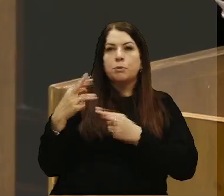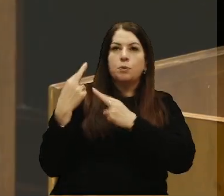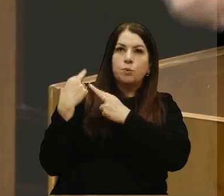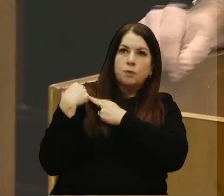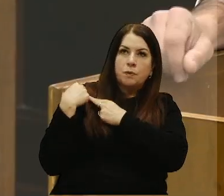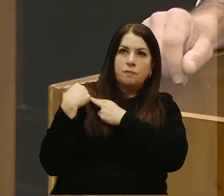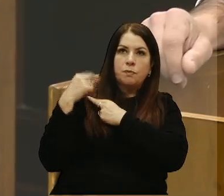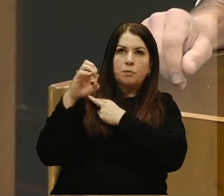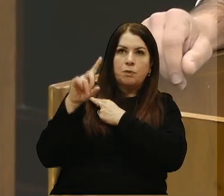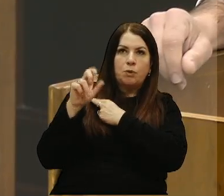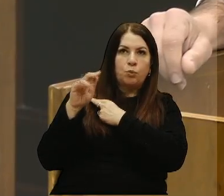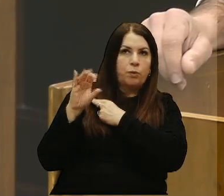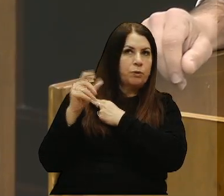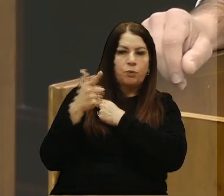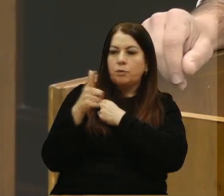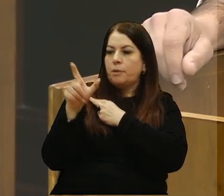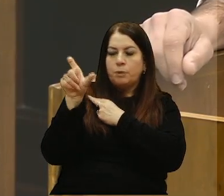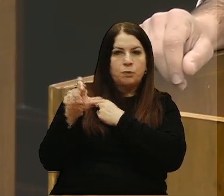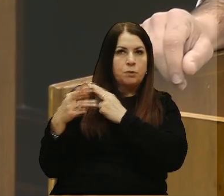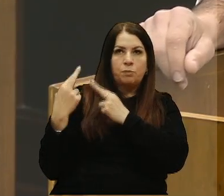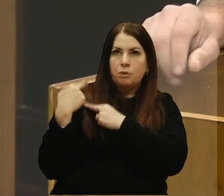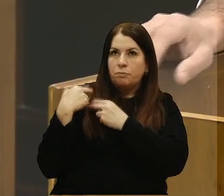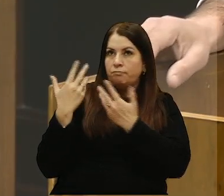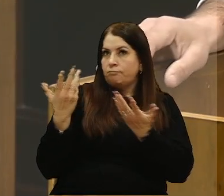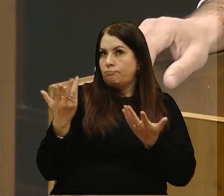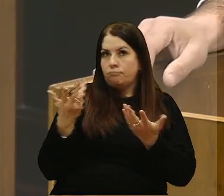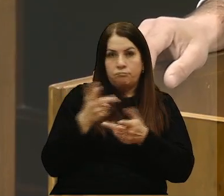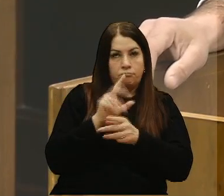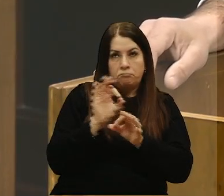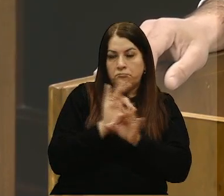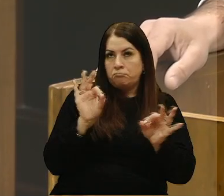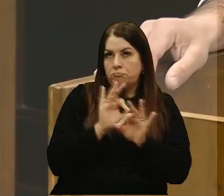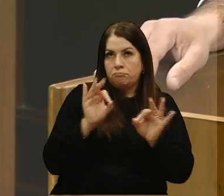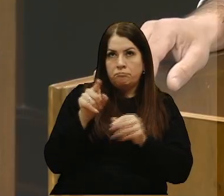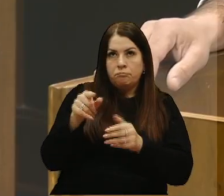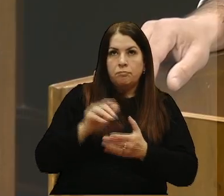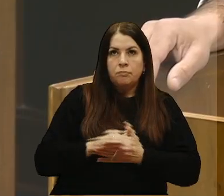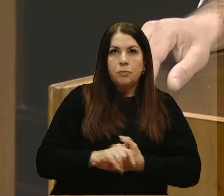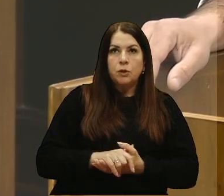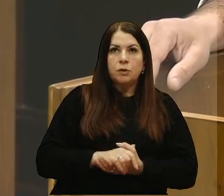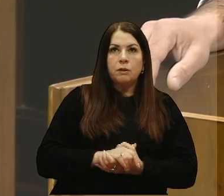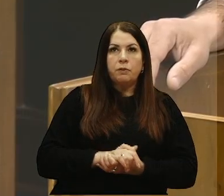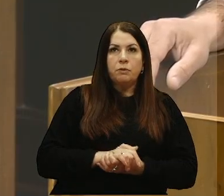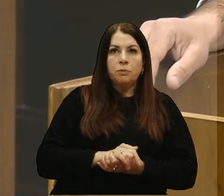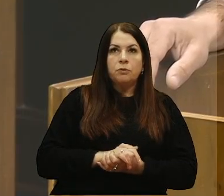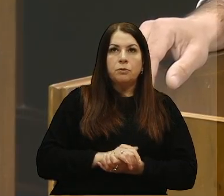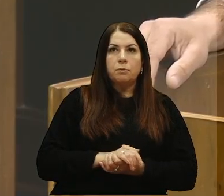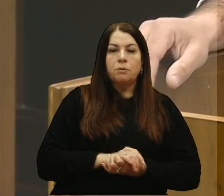caso do senhor Eduardo, não tem nenhum responsável, não tem ninguém por ele.